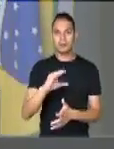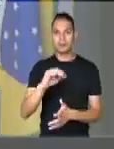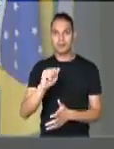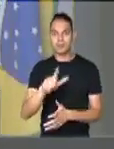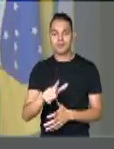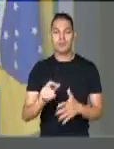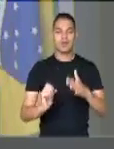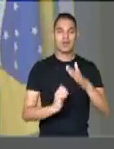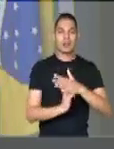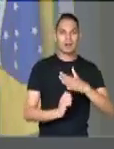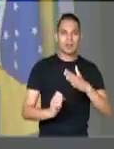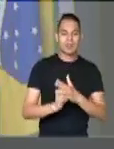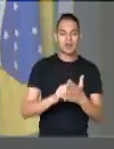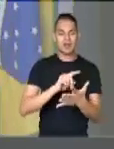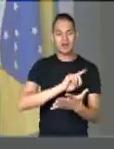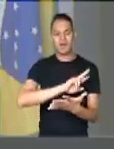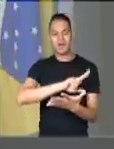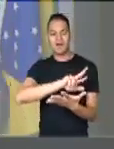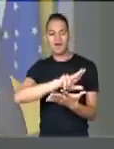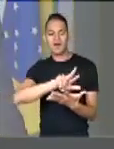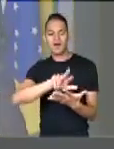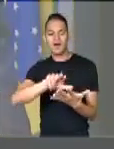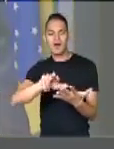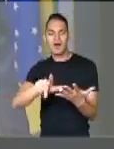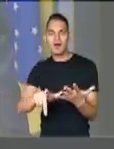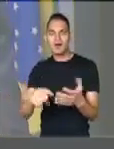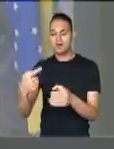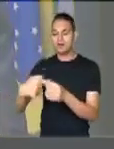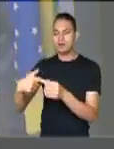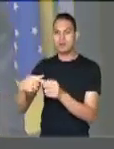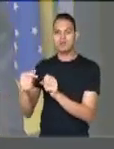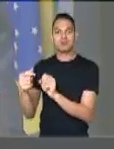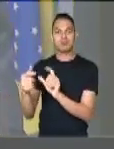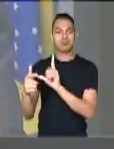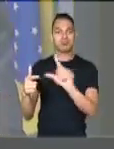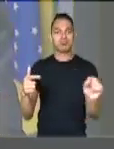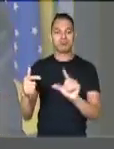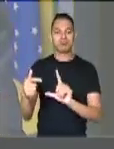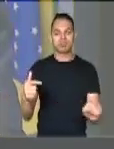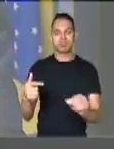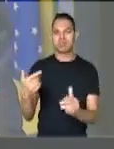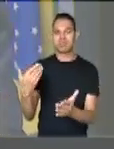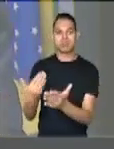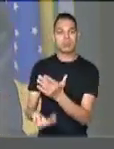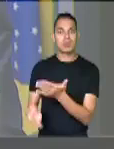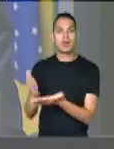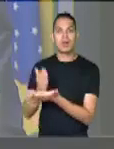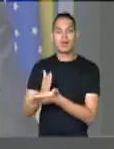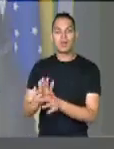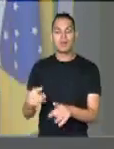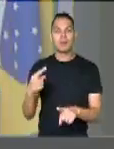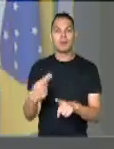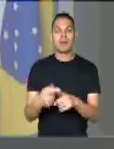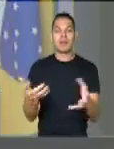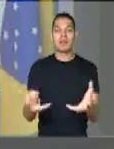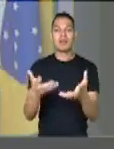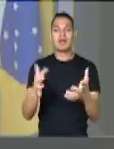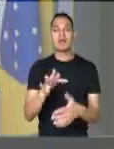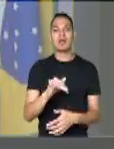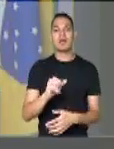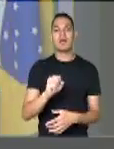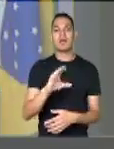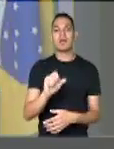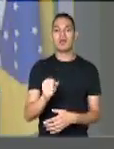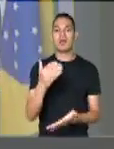empresas, Peteco, Febo e outras tantas saindo da cidade com o fim dos incentivos fiscais. Mesmo assim, Feira